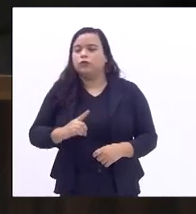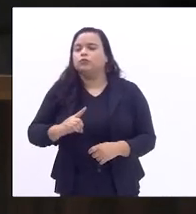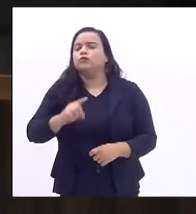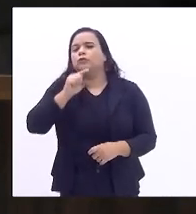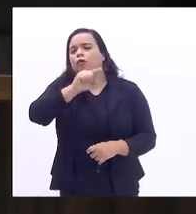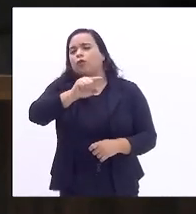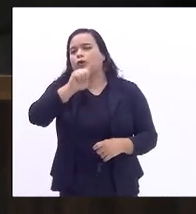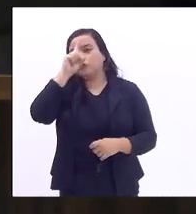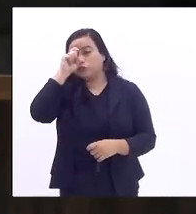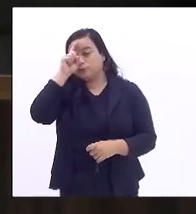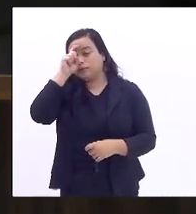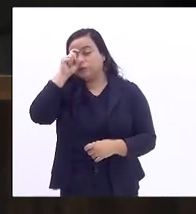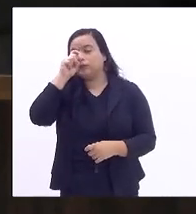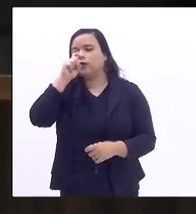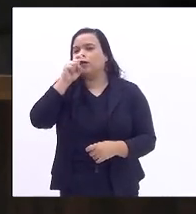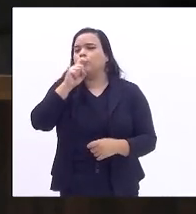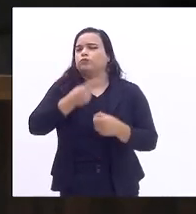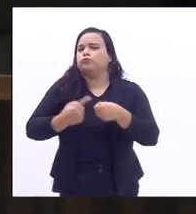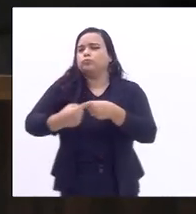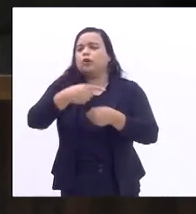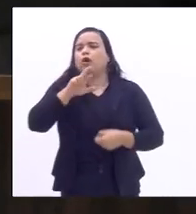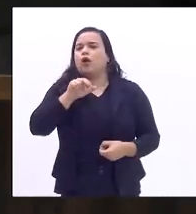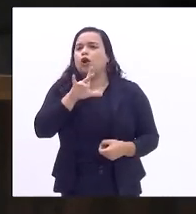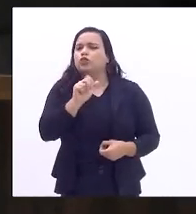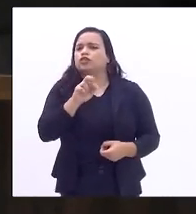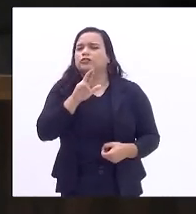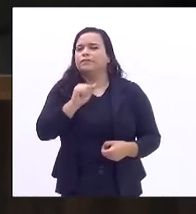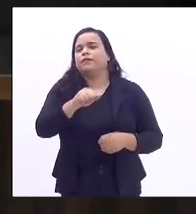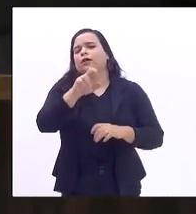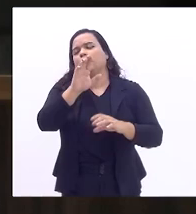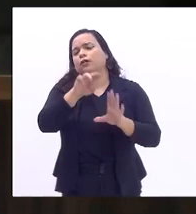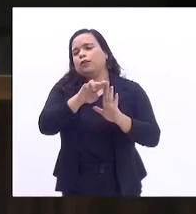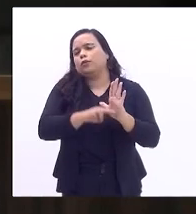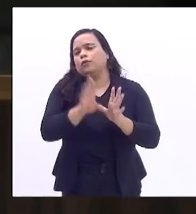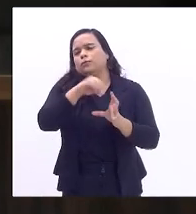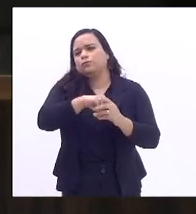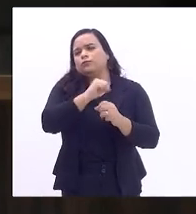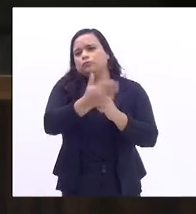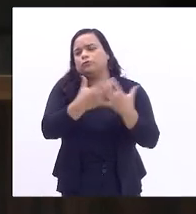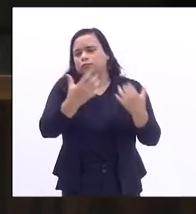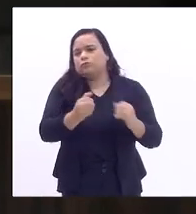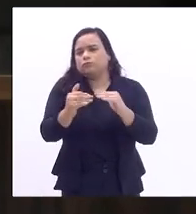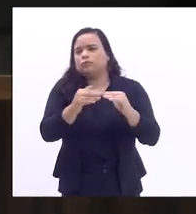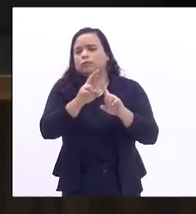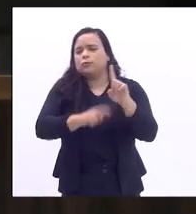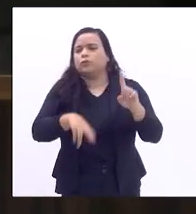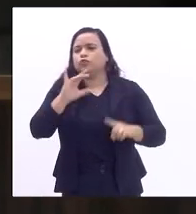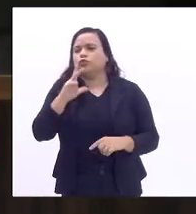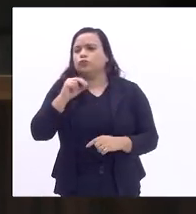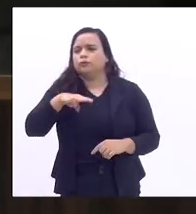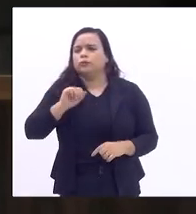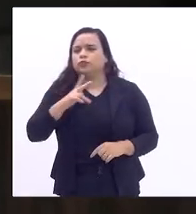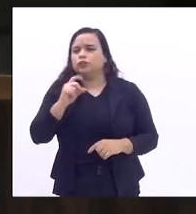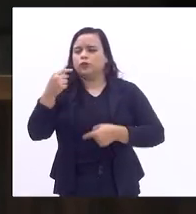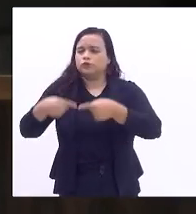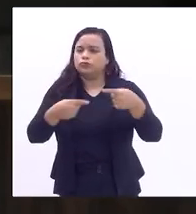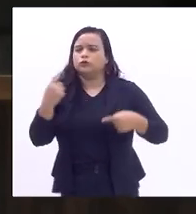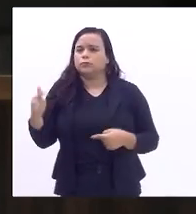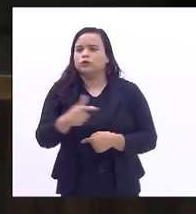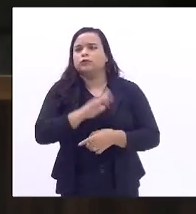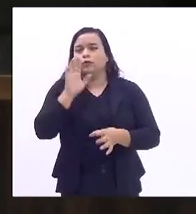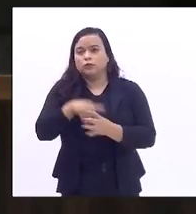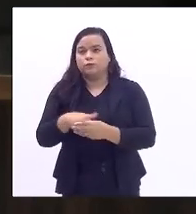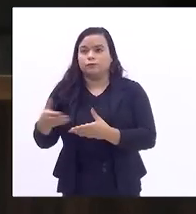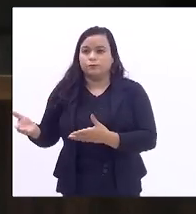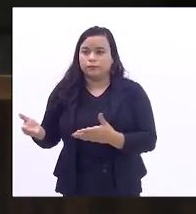para está comissão de normas internas e proposições externas favorável relator Deputado Chico Machado em exposição na Mangueira discutir encerrada a discussão